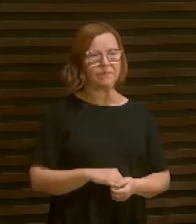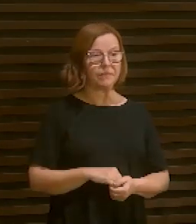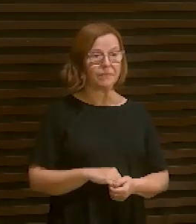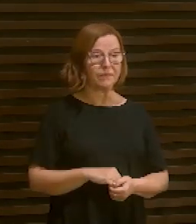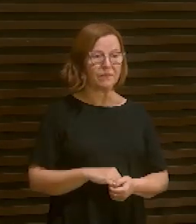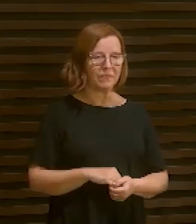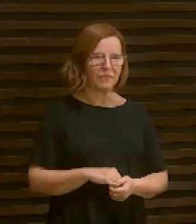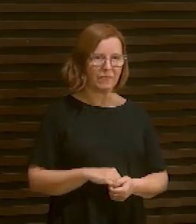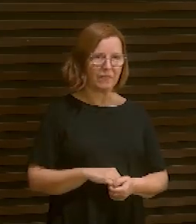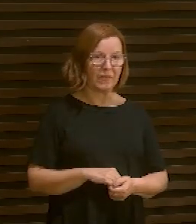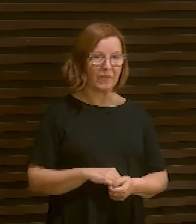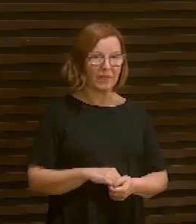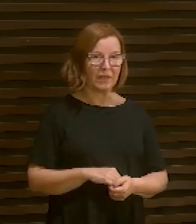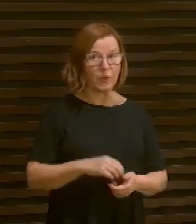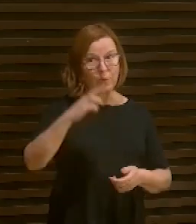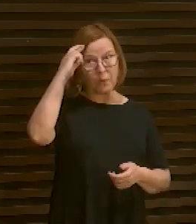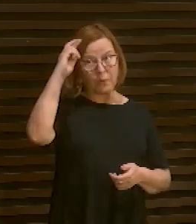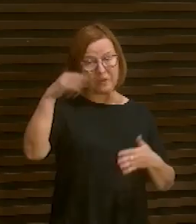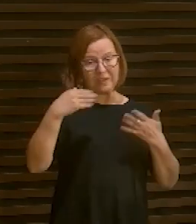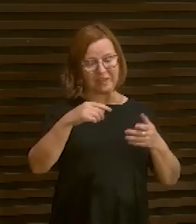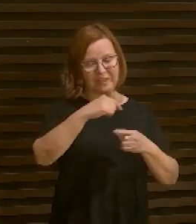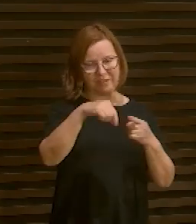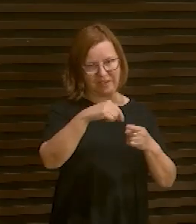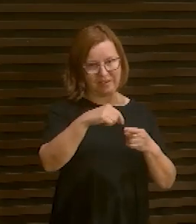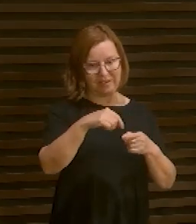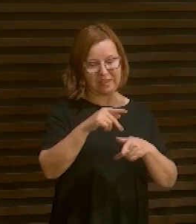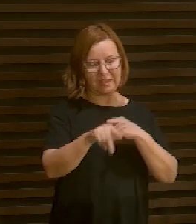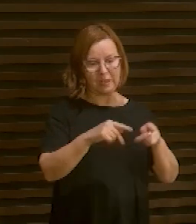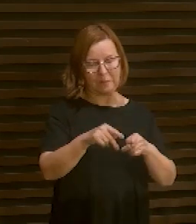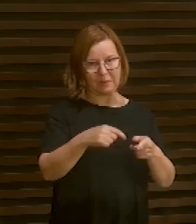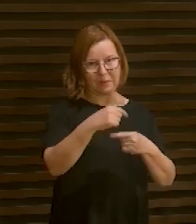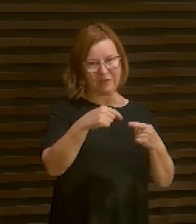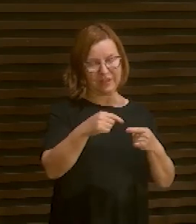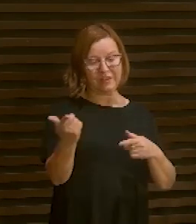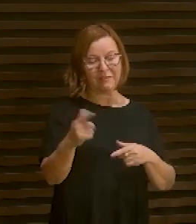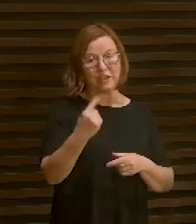Então, tanto o que santifica como os que são santificados vêm de um só.